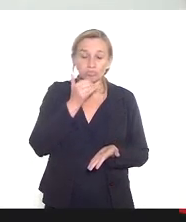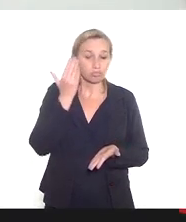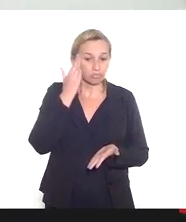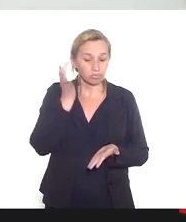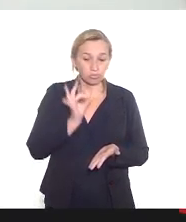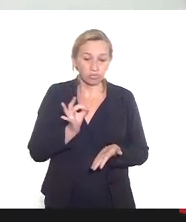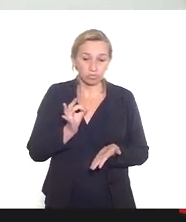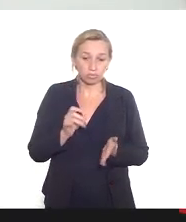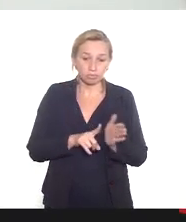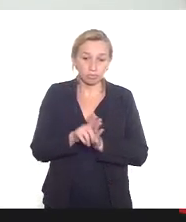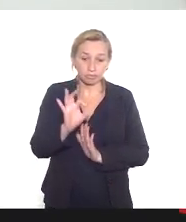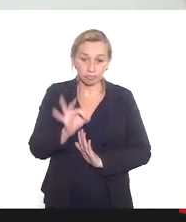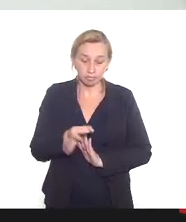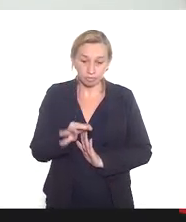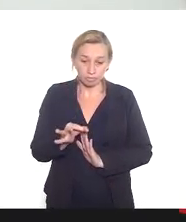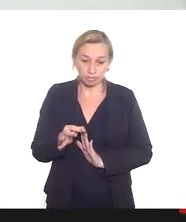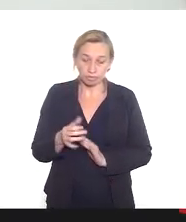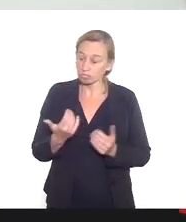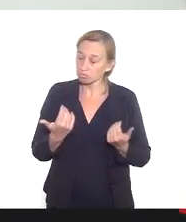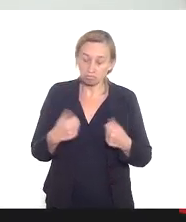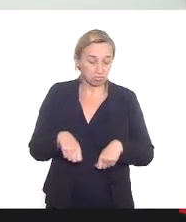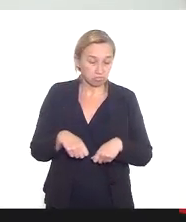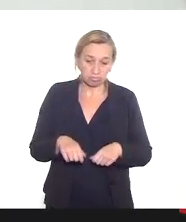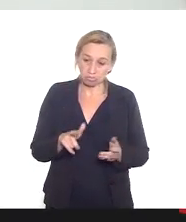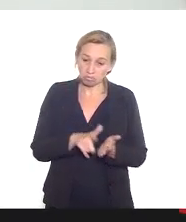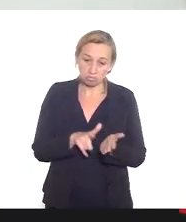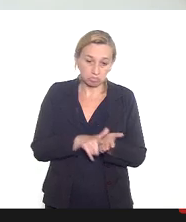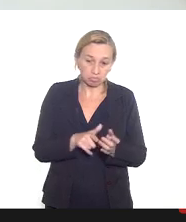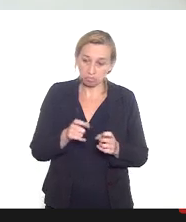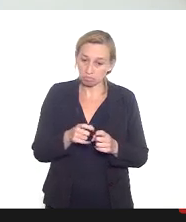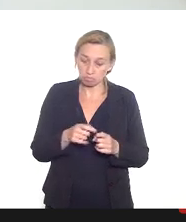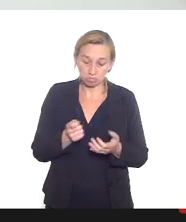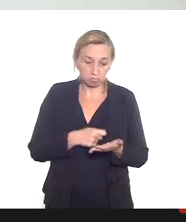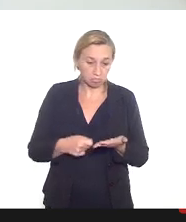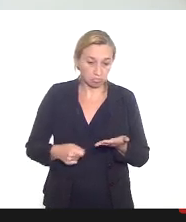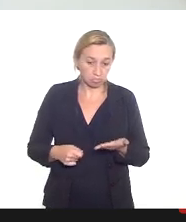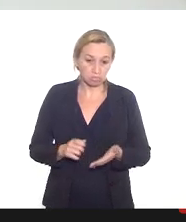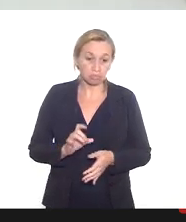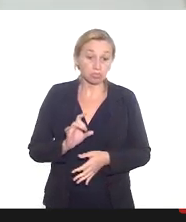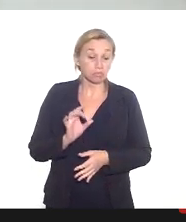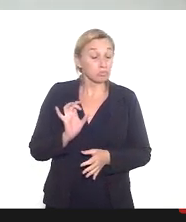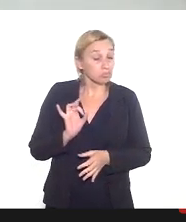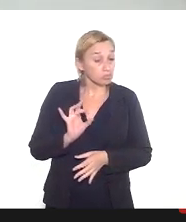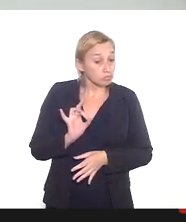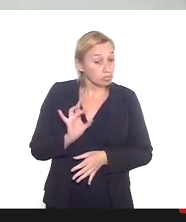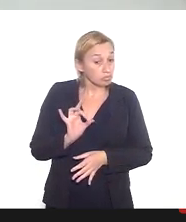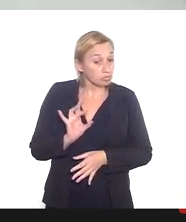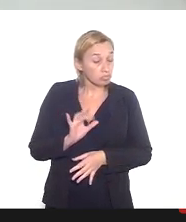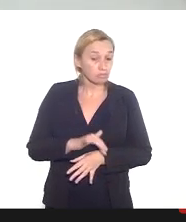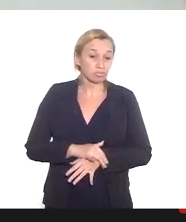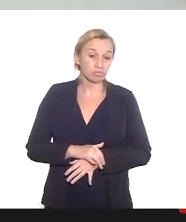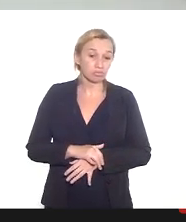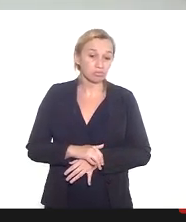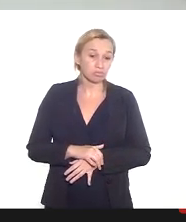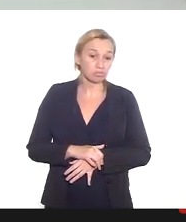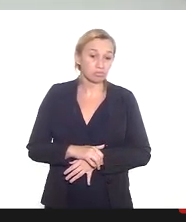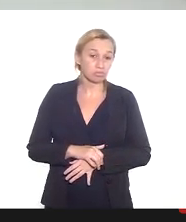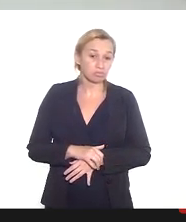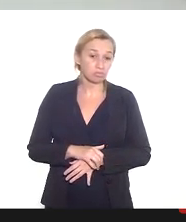pergunta exatamente Não há necessidade de atestado médico é apenas é